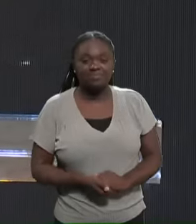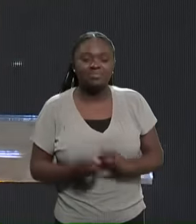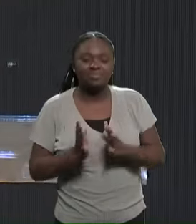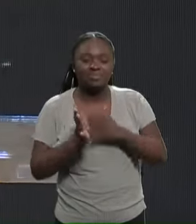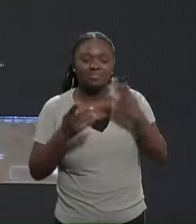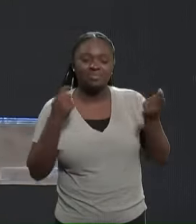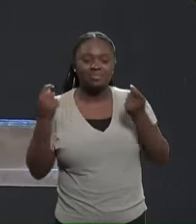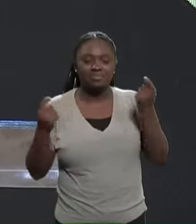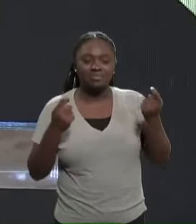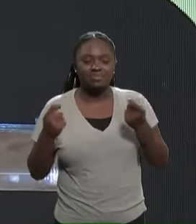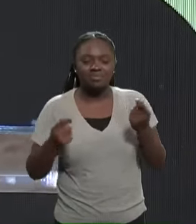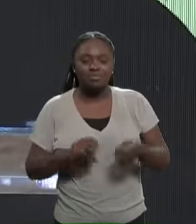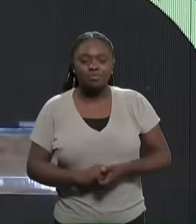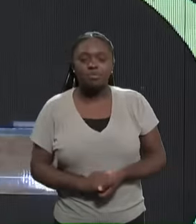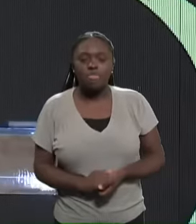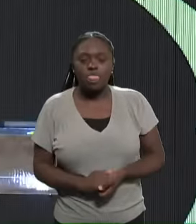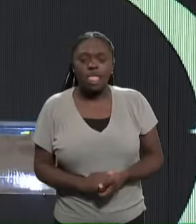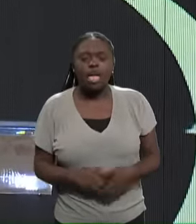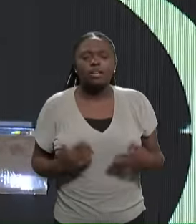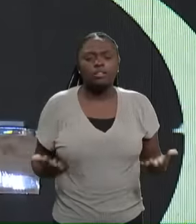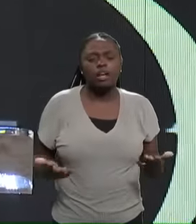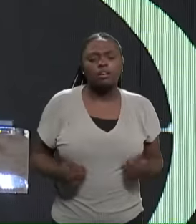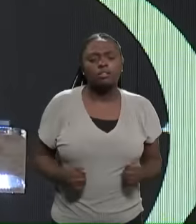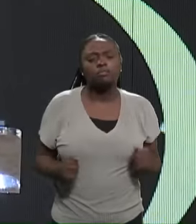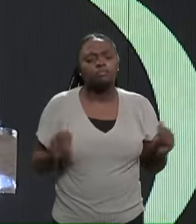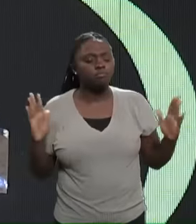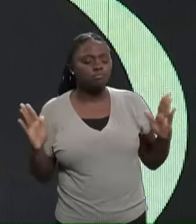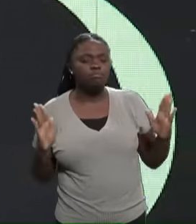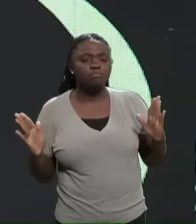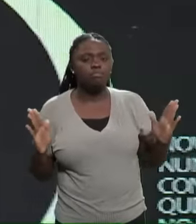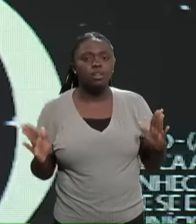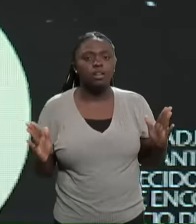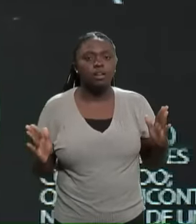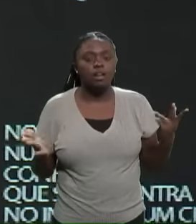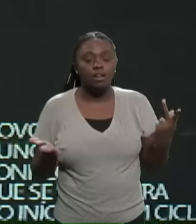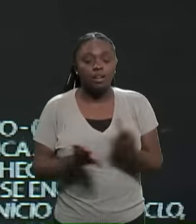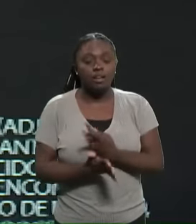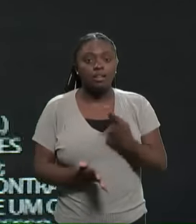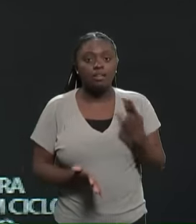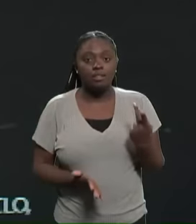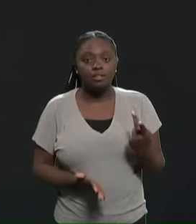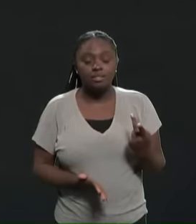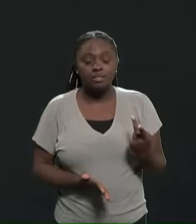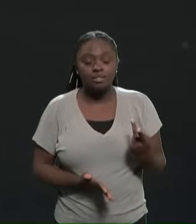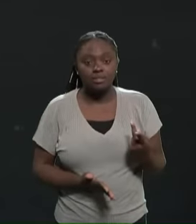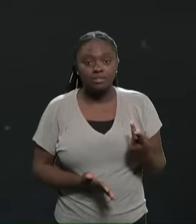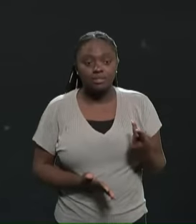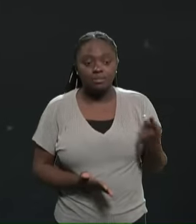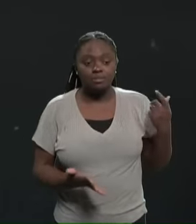Aleluia. Em essas circunstâncias, de repente,